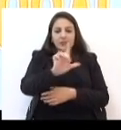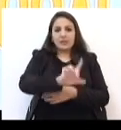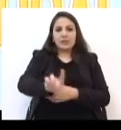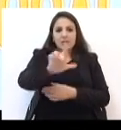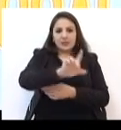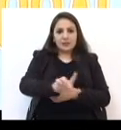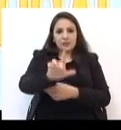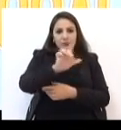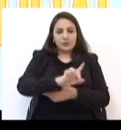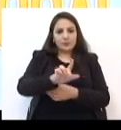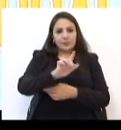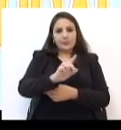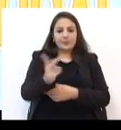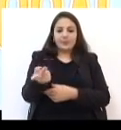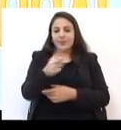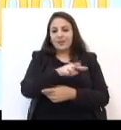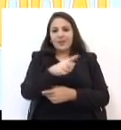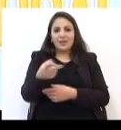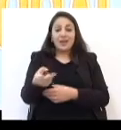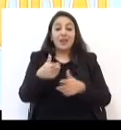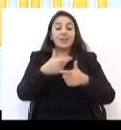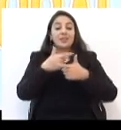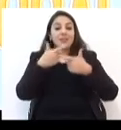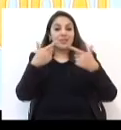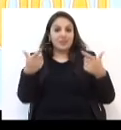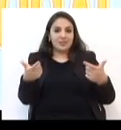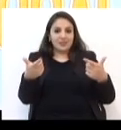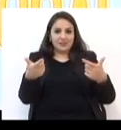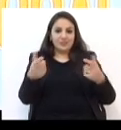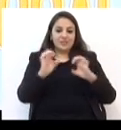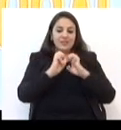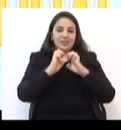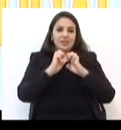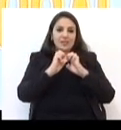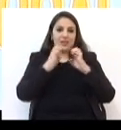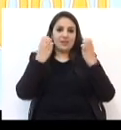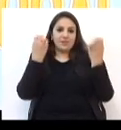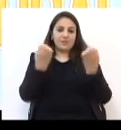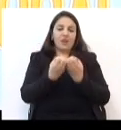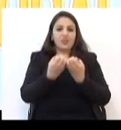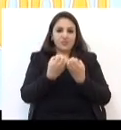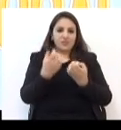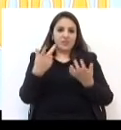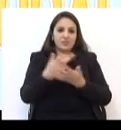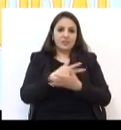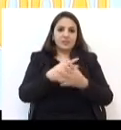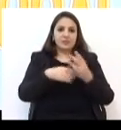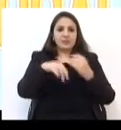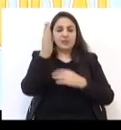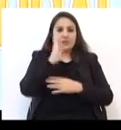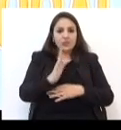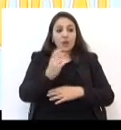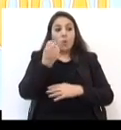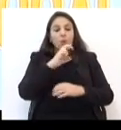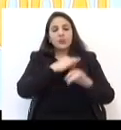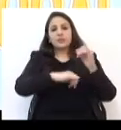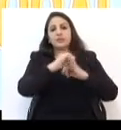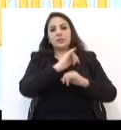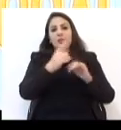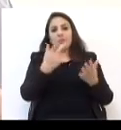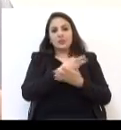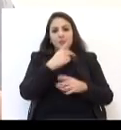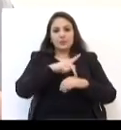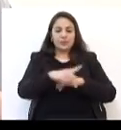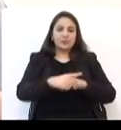da literatura, paralelamente aos grandes eventos de cunho nacional e internacional que ocorrem em Passo